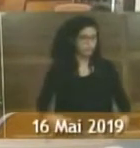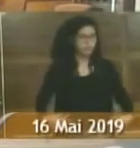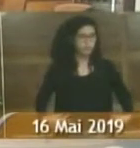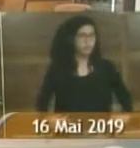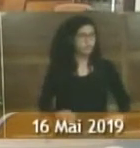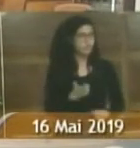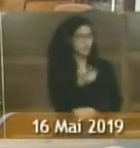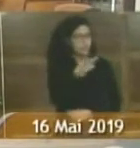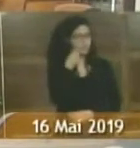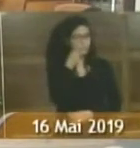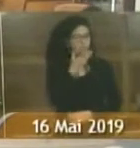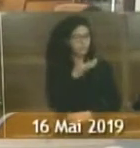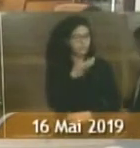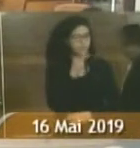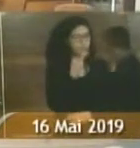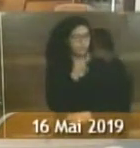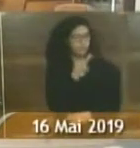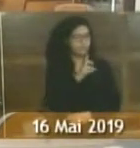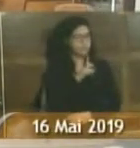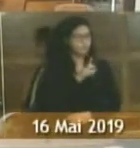Algum vereador mais vai fazer uso da palavra?